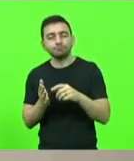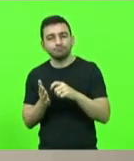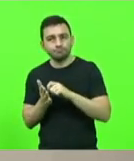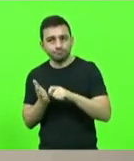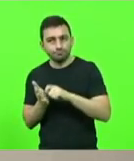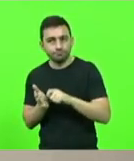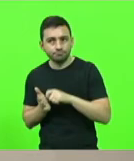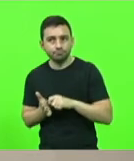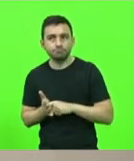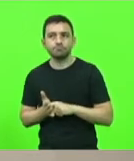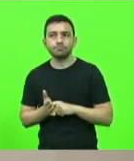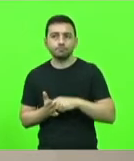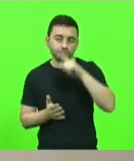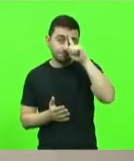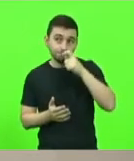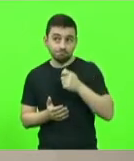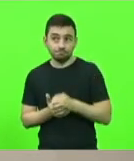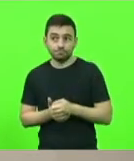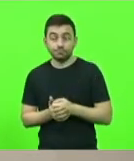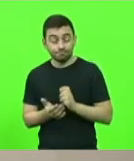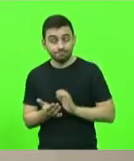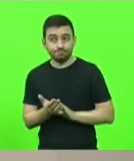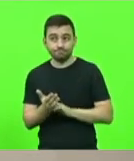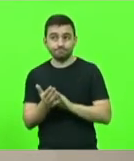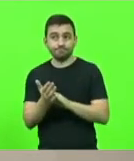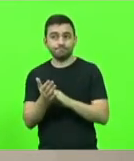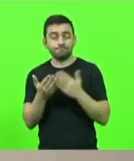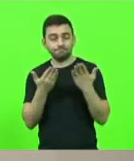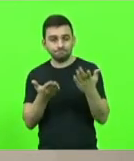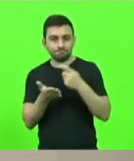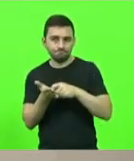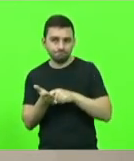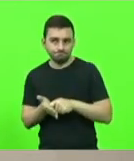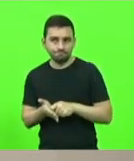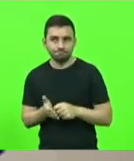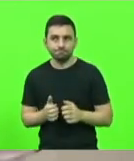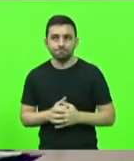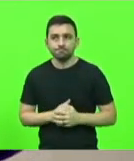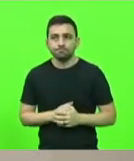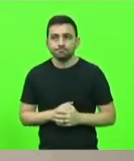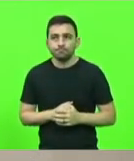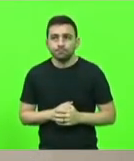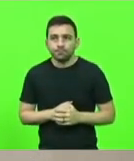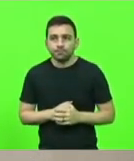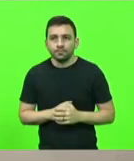determinação e parabéns pela obra obrigado pelo pronunciamento